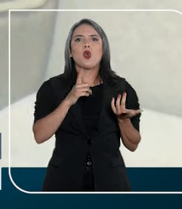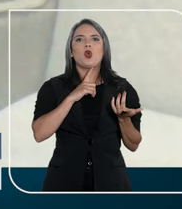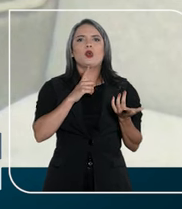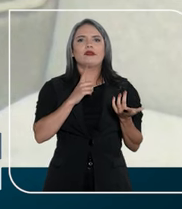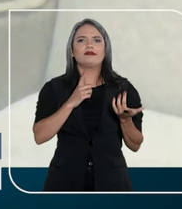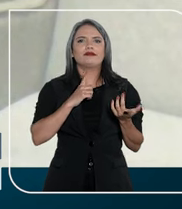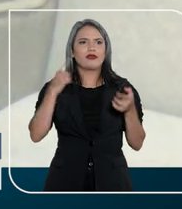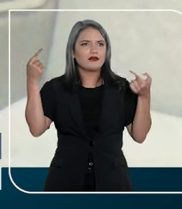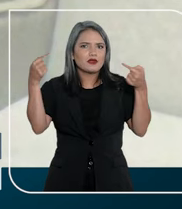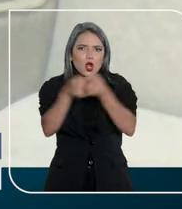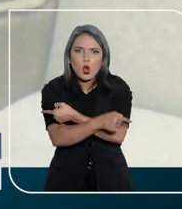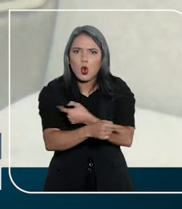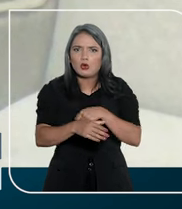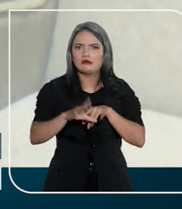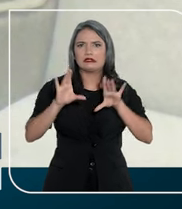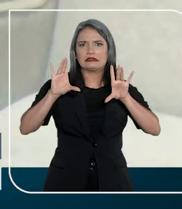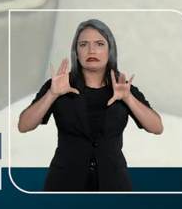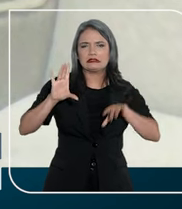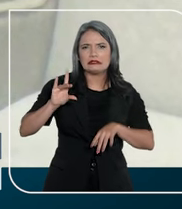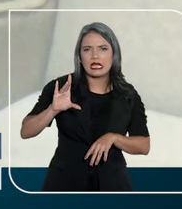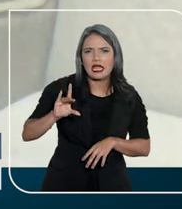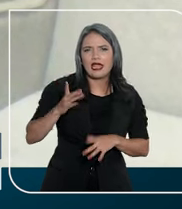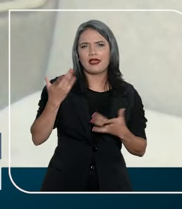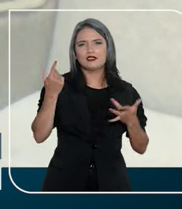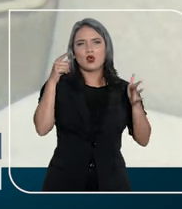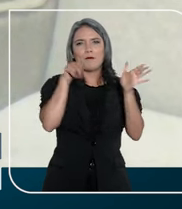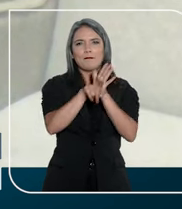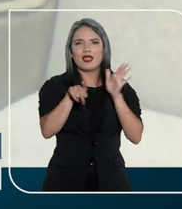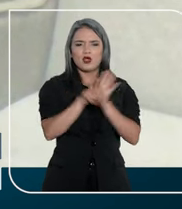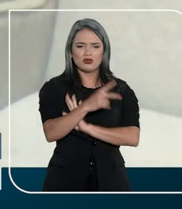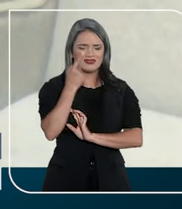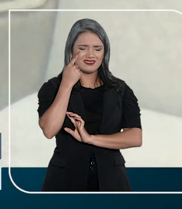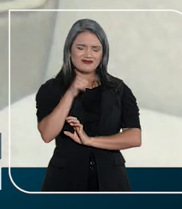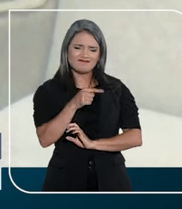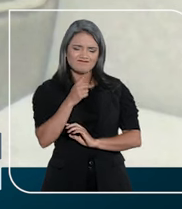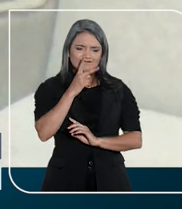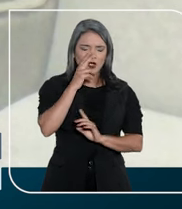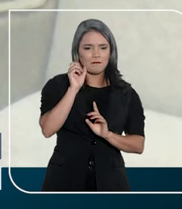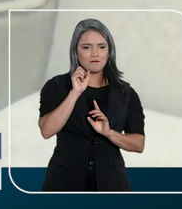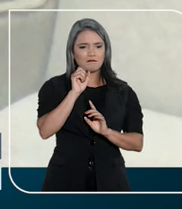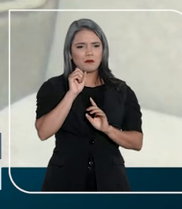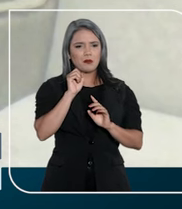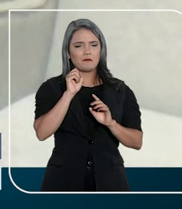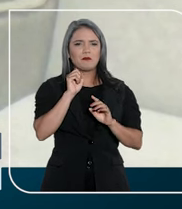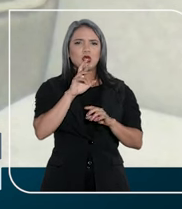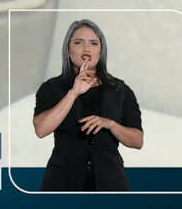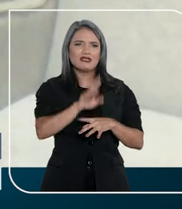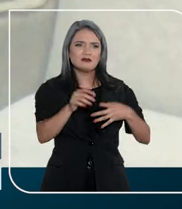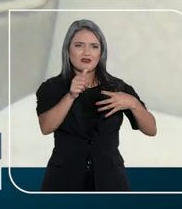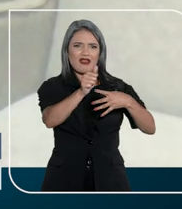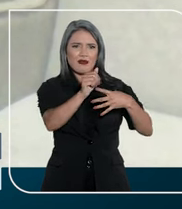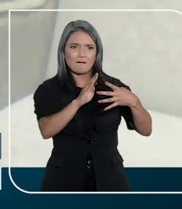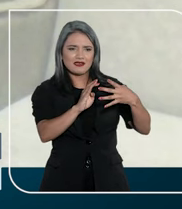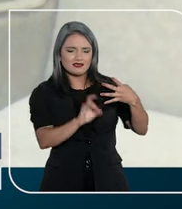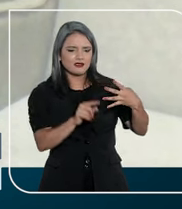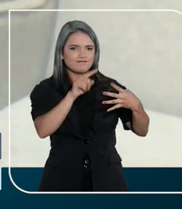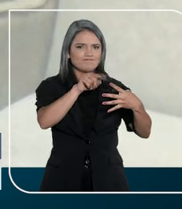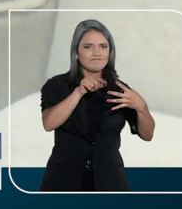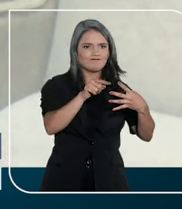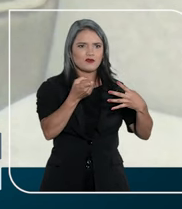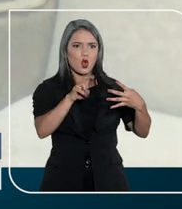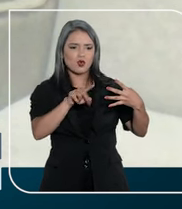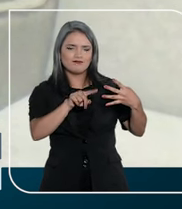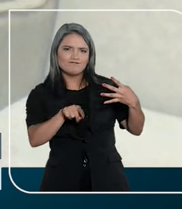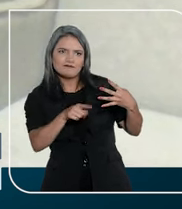à ciência, questões dúbias, questões que possuem mais de uma resposta como correta, questões que não possuem